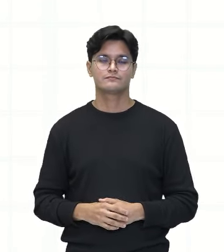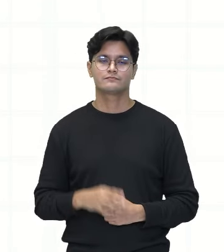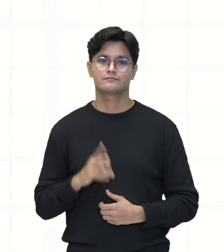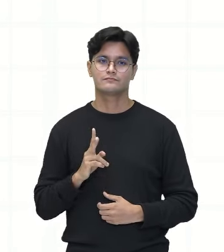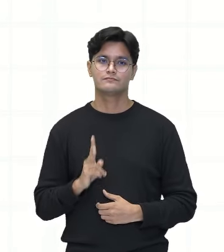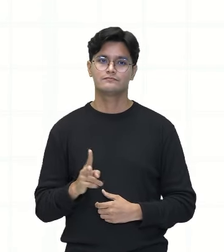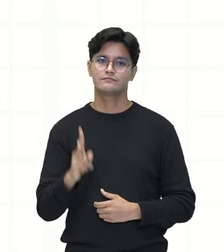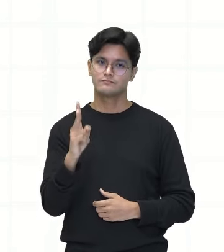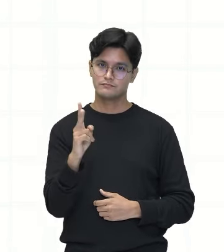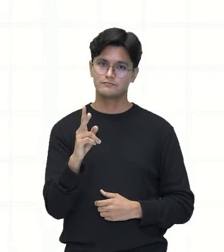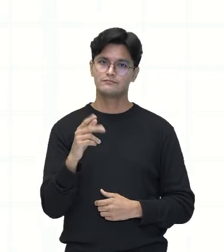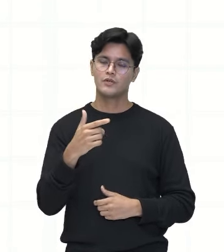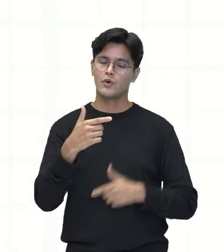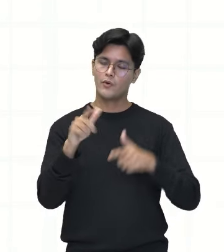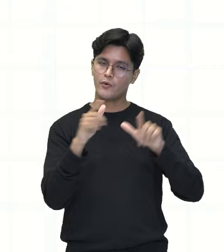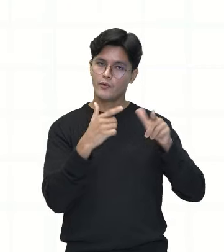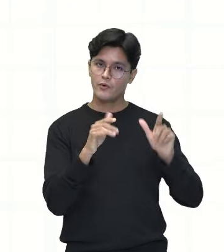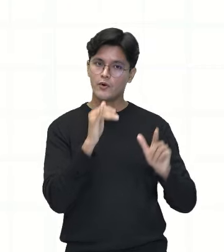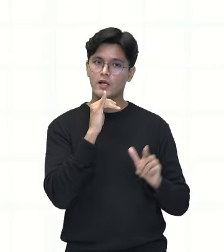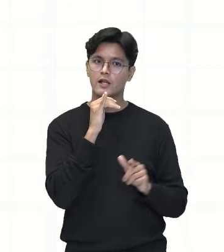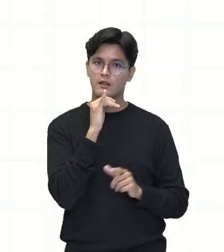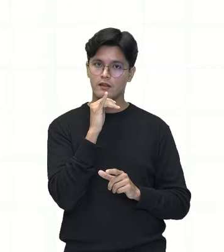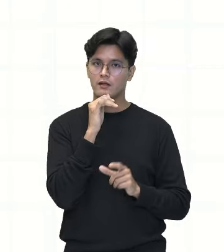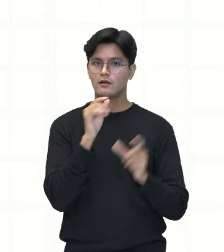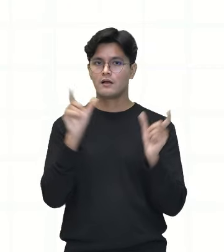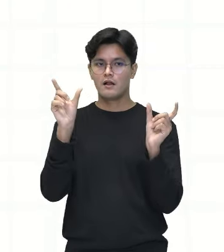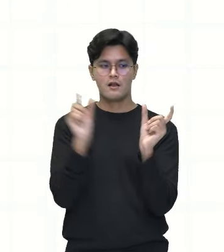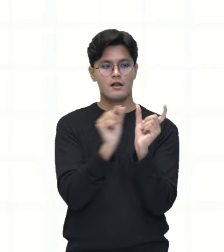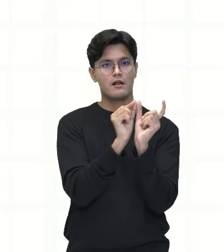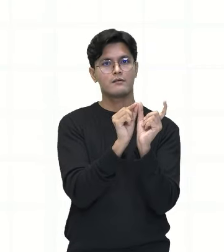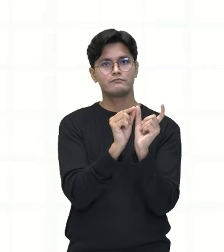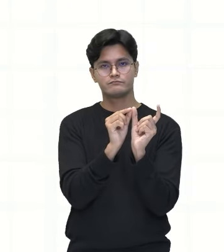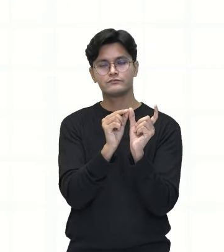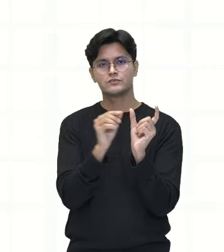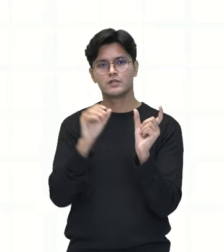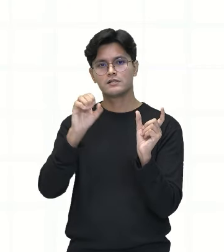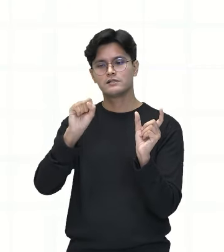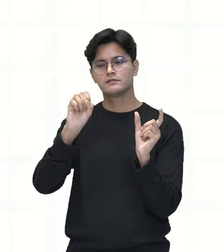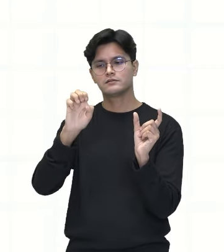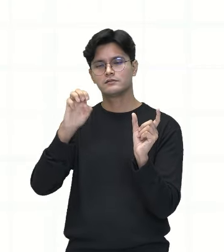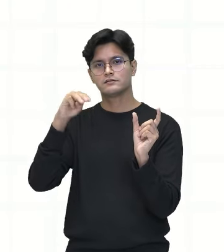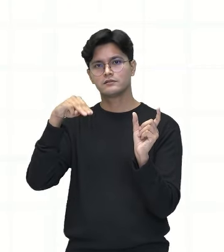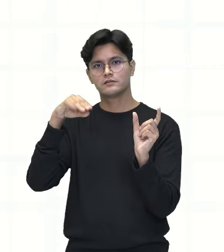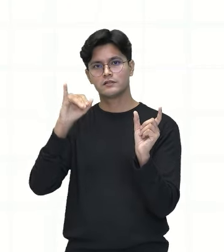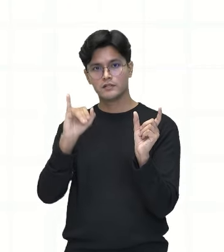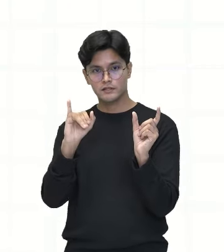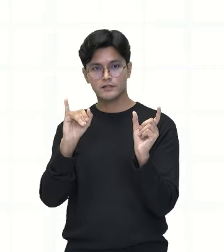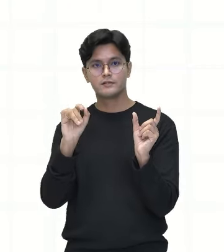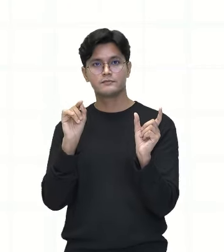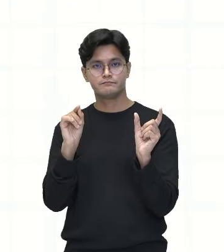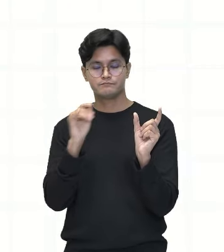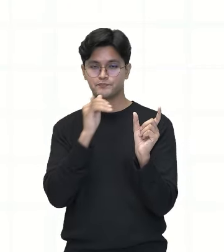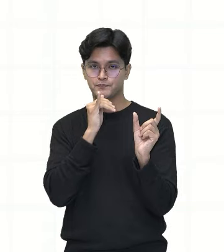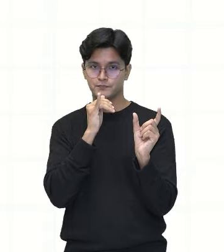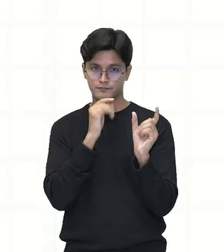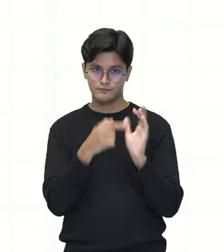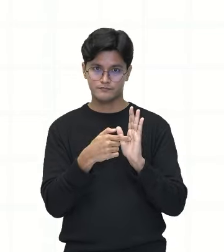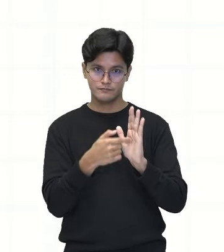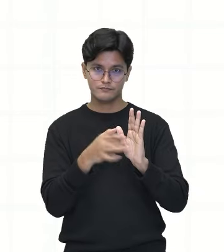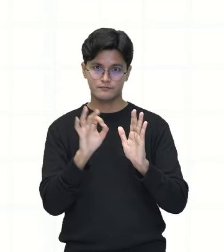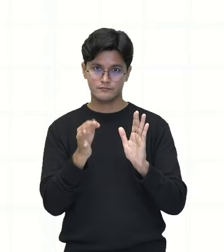vendo mais alguns prefixos. Agora vamos ver os exemplos do prefixo semi,